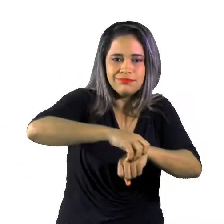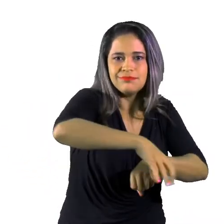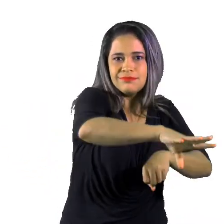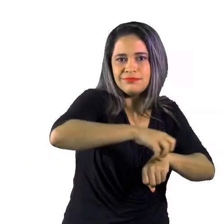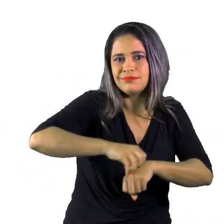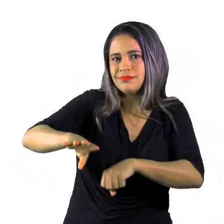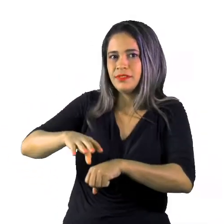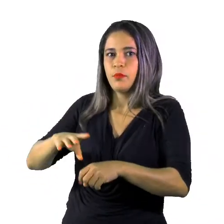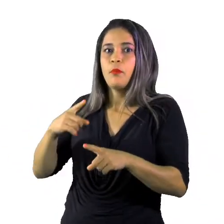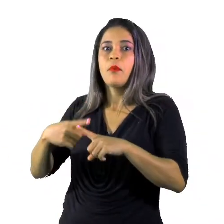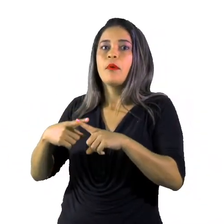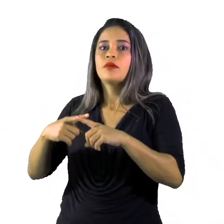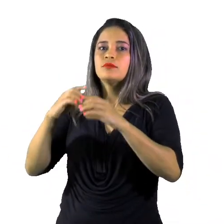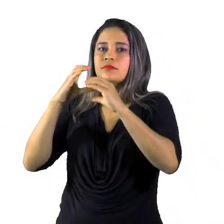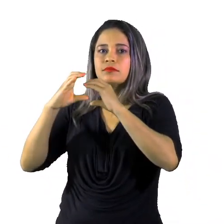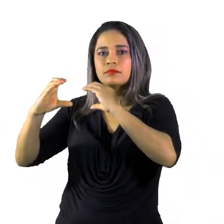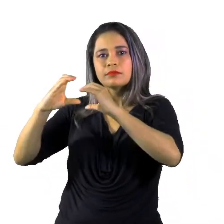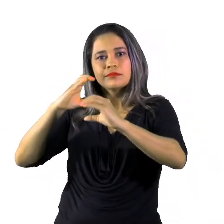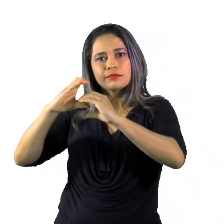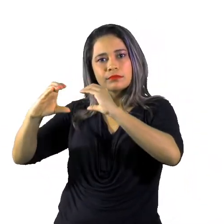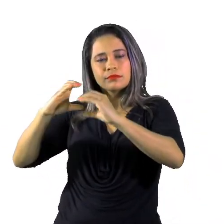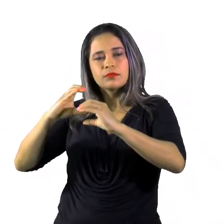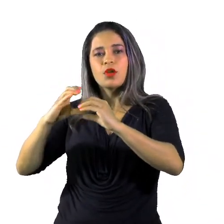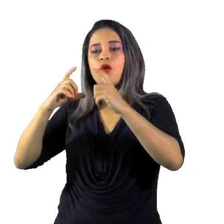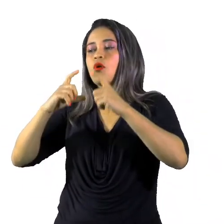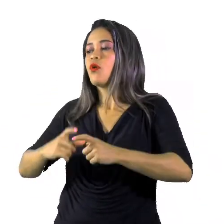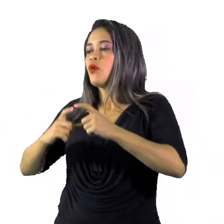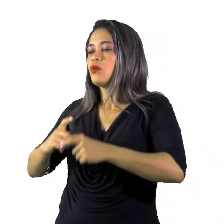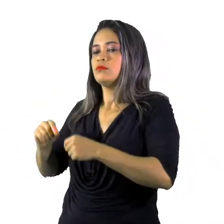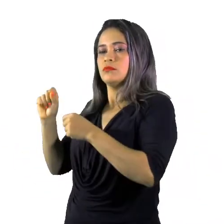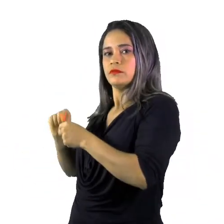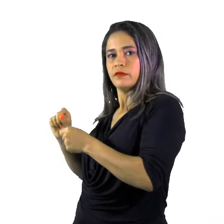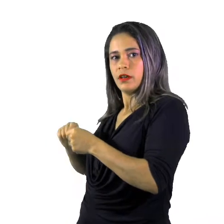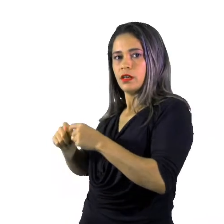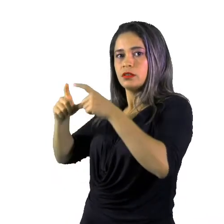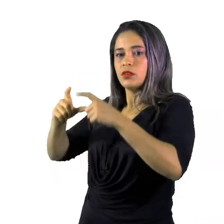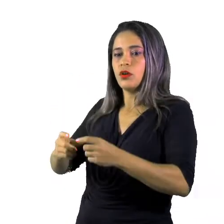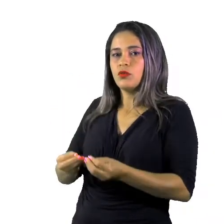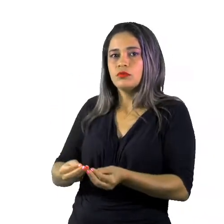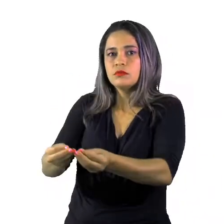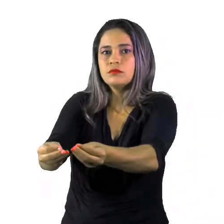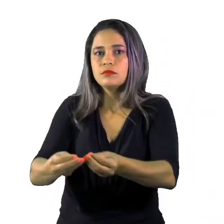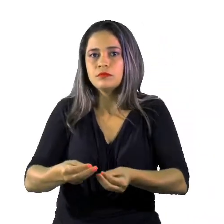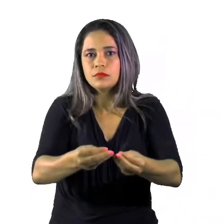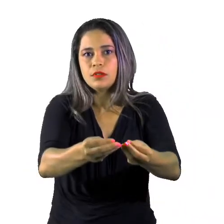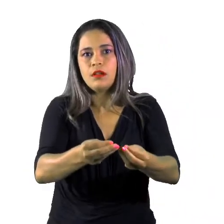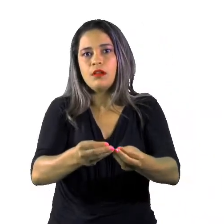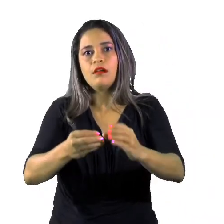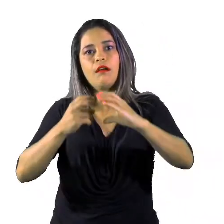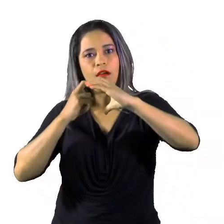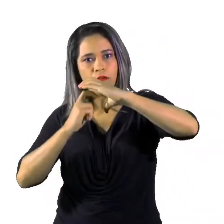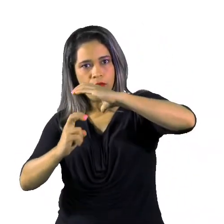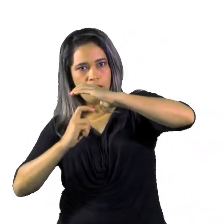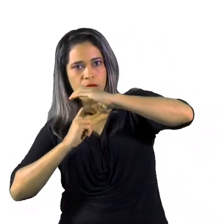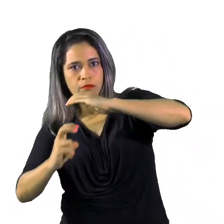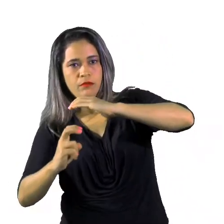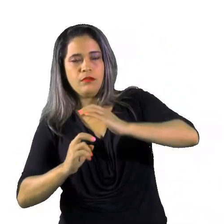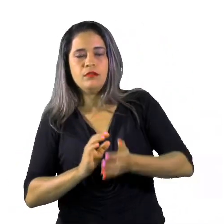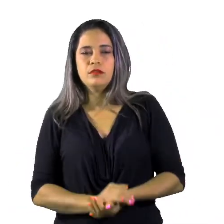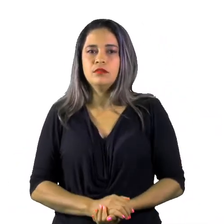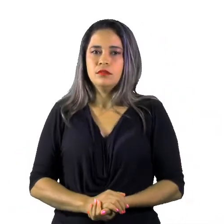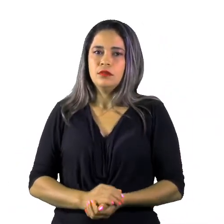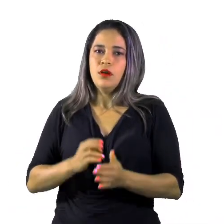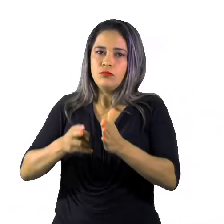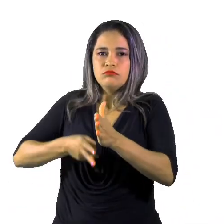de comunicação, onde produz e aonde entrega, que veio com a locomotiva, as ferrovias. Tá, pessoal? Então, esse